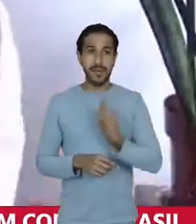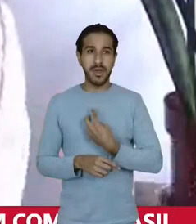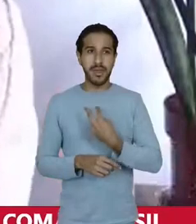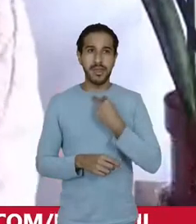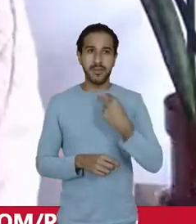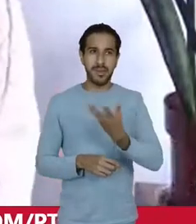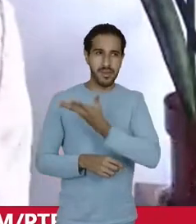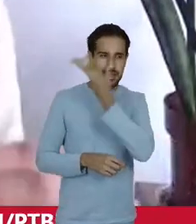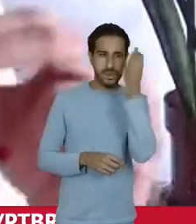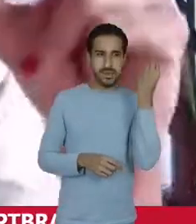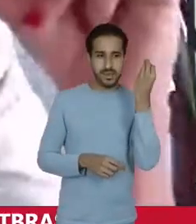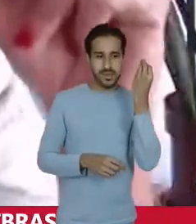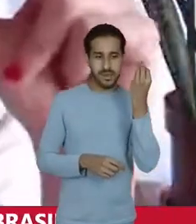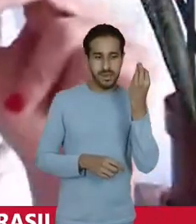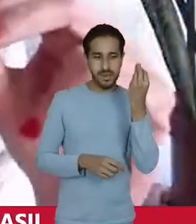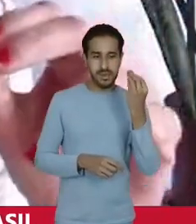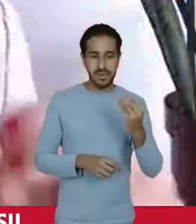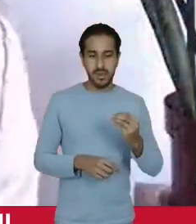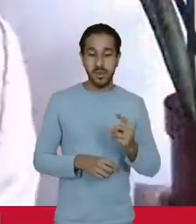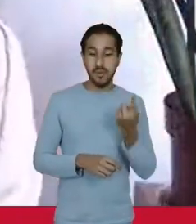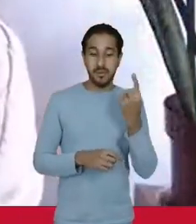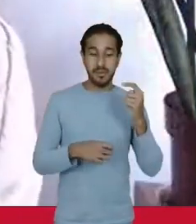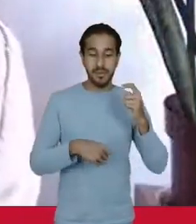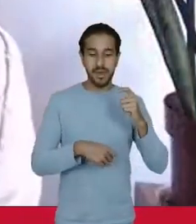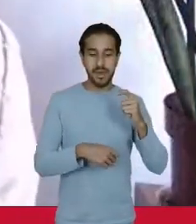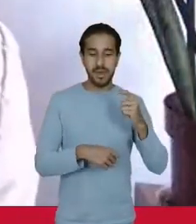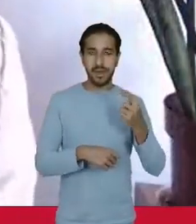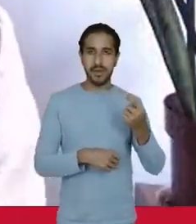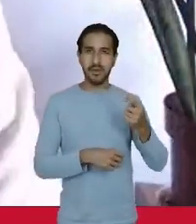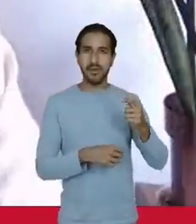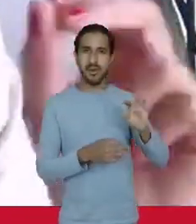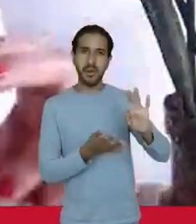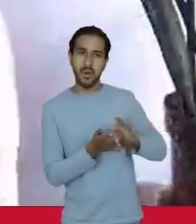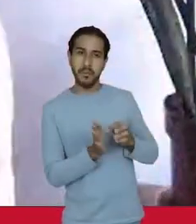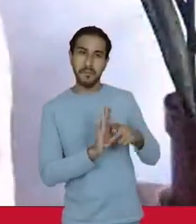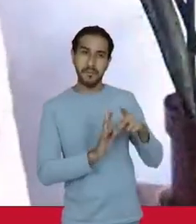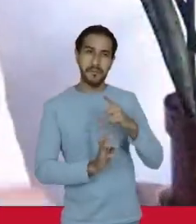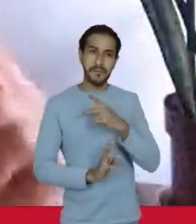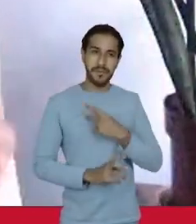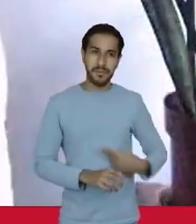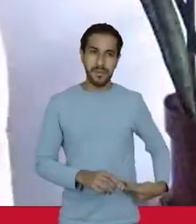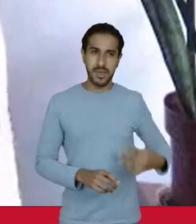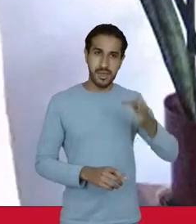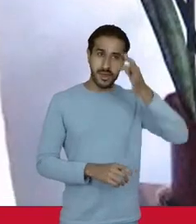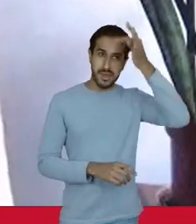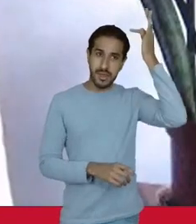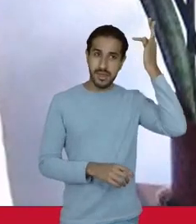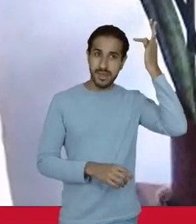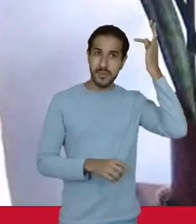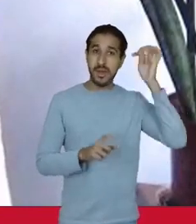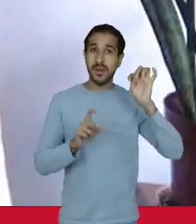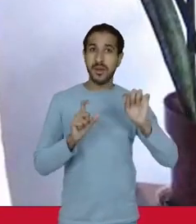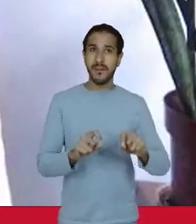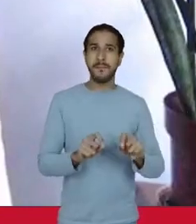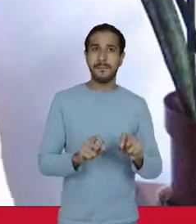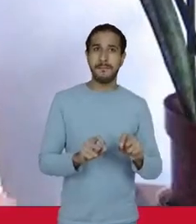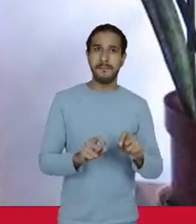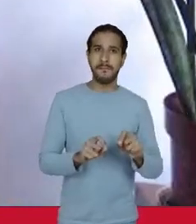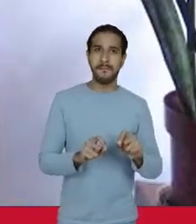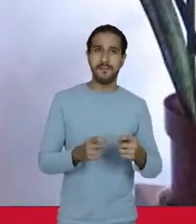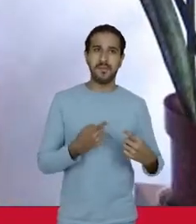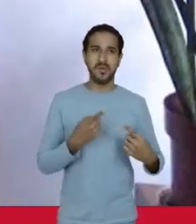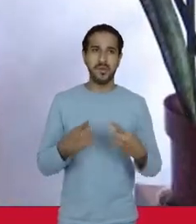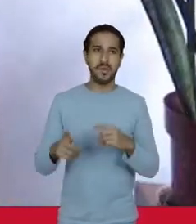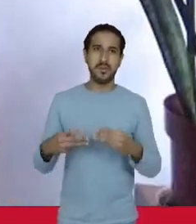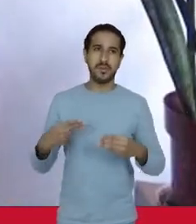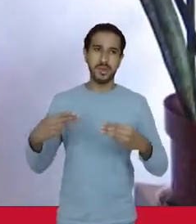não pode esquecer que um dos primeiros atos, né, do presidente golpista Michel Temer foi...